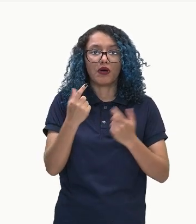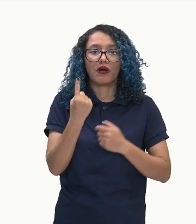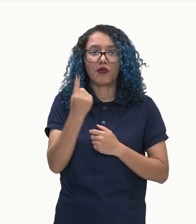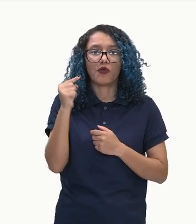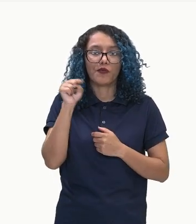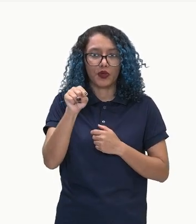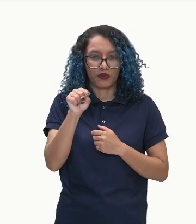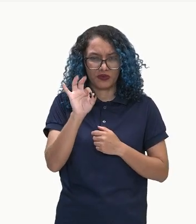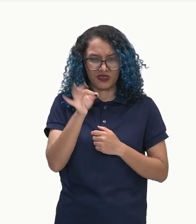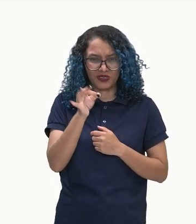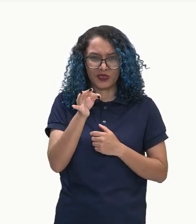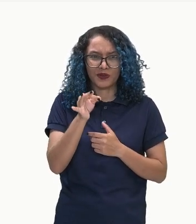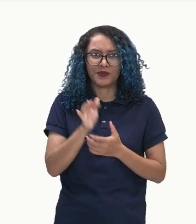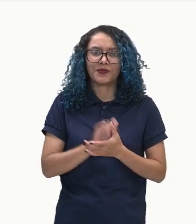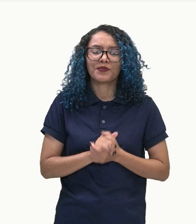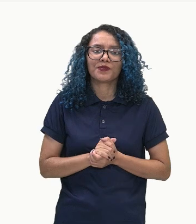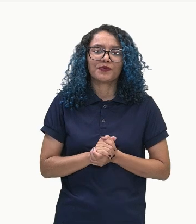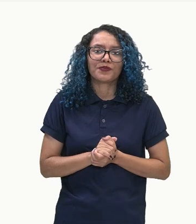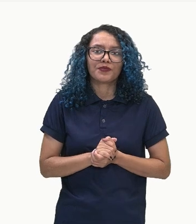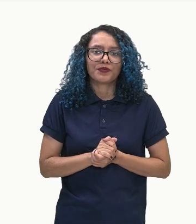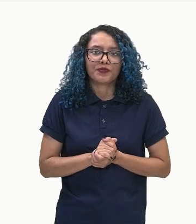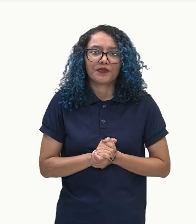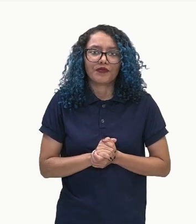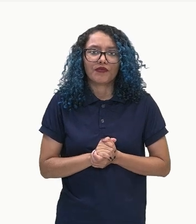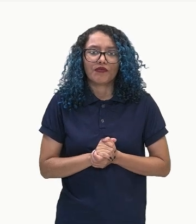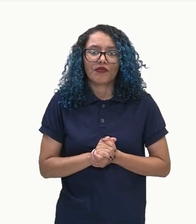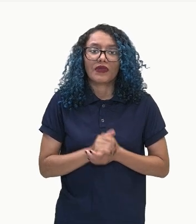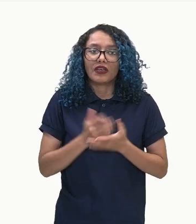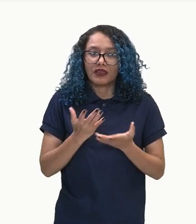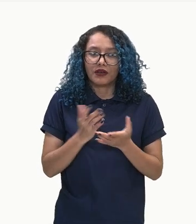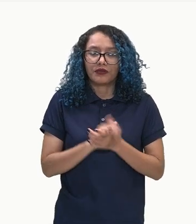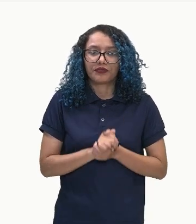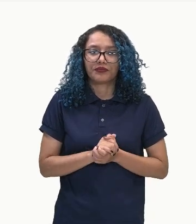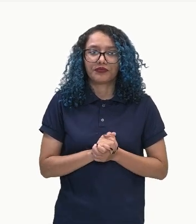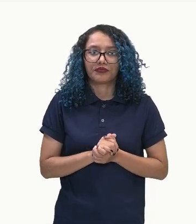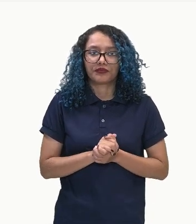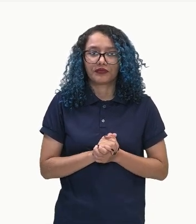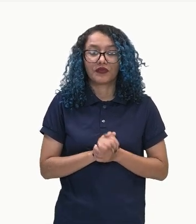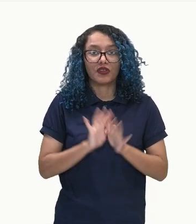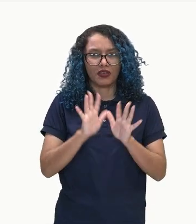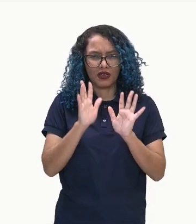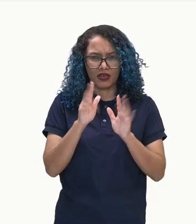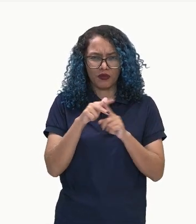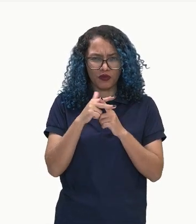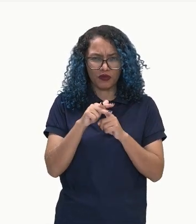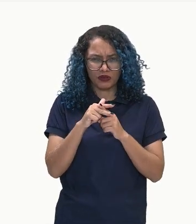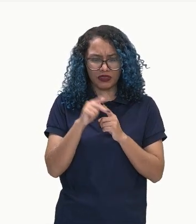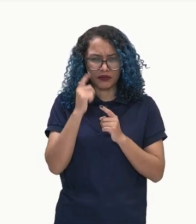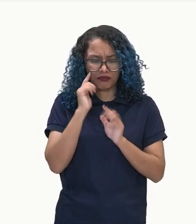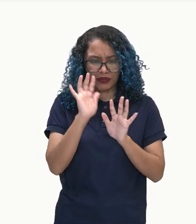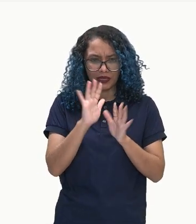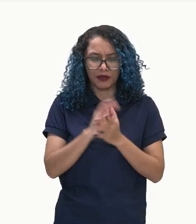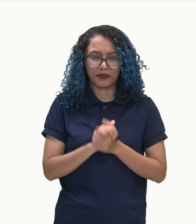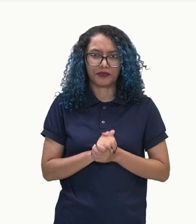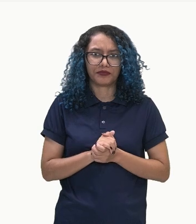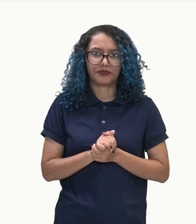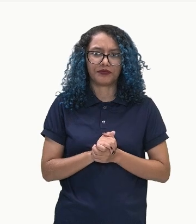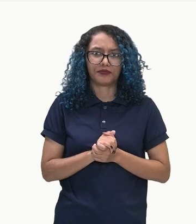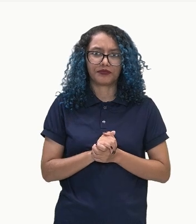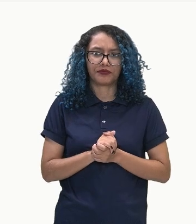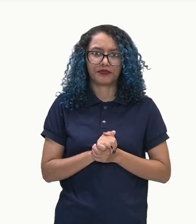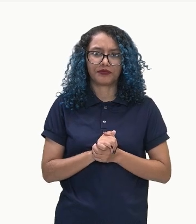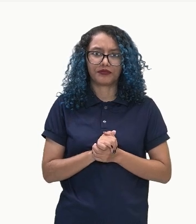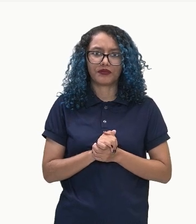tá bom? Bom, alunos, para ficar melhor a visualização, o professor vai fazer um pequeno ajuste aqui na nossa cartela, tá bom? O professor vai trazer aqui